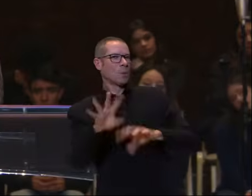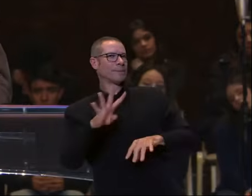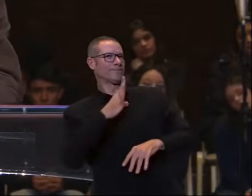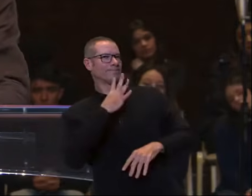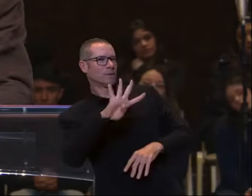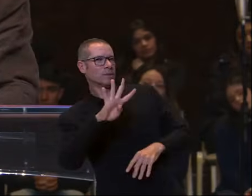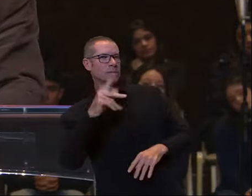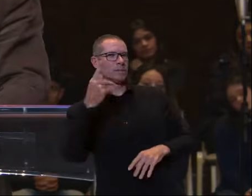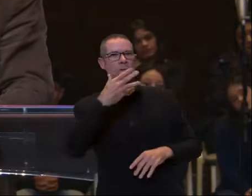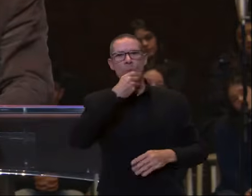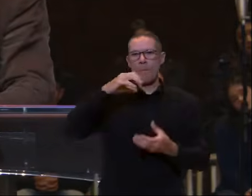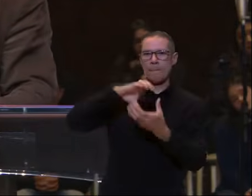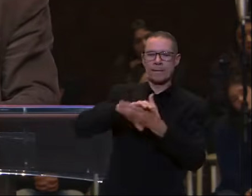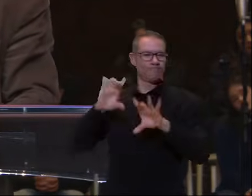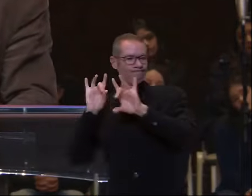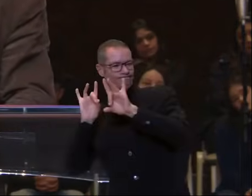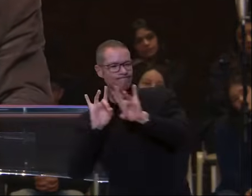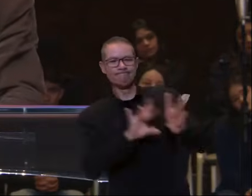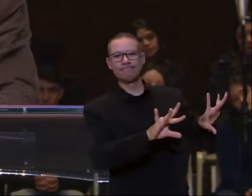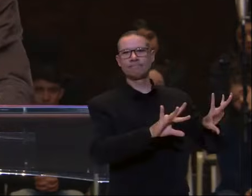talvez o teu marido te abandonou,